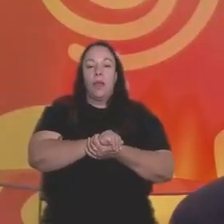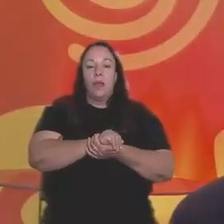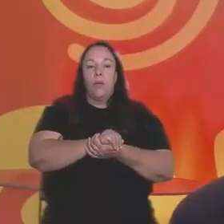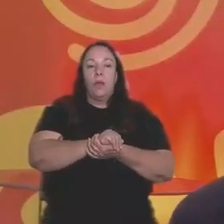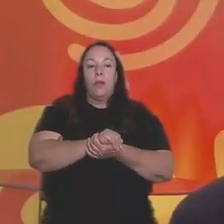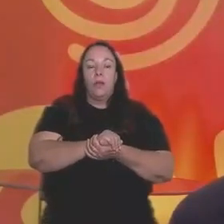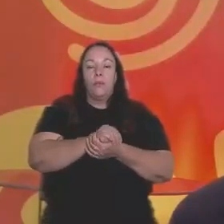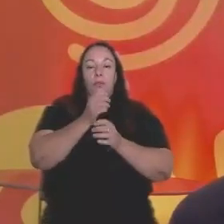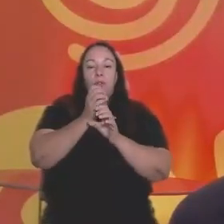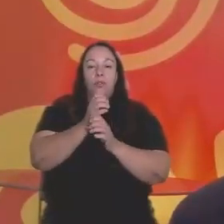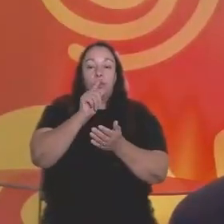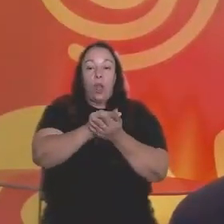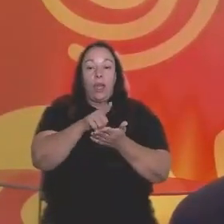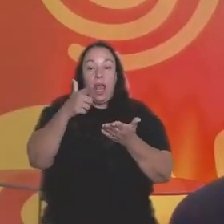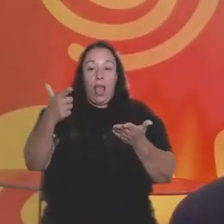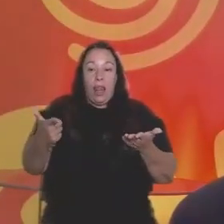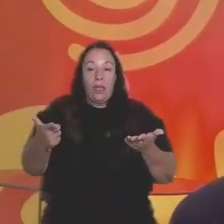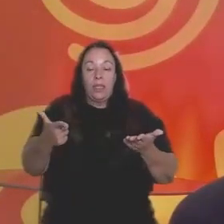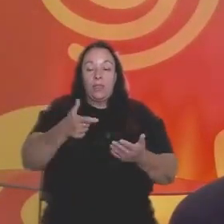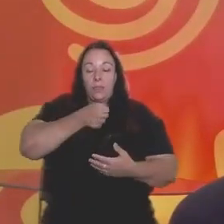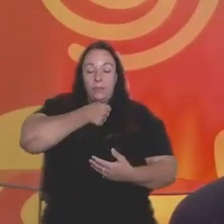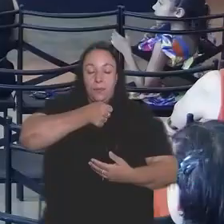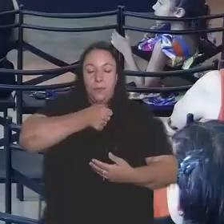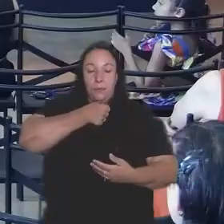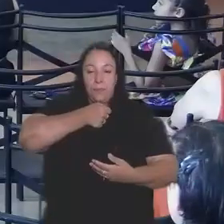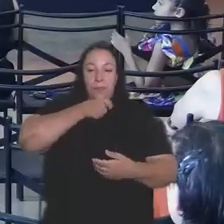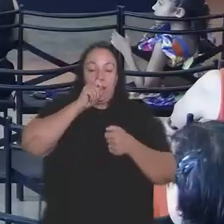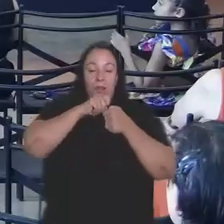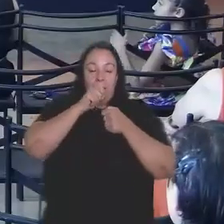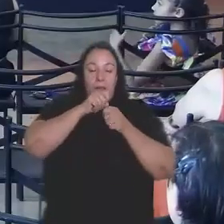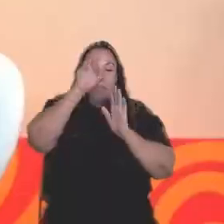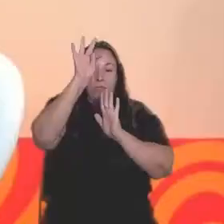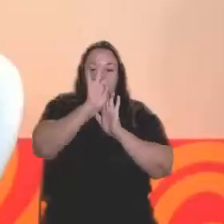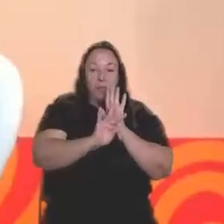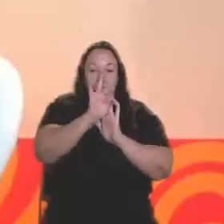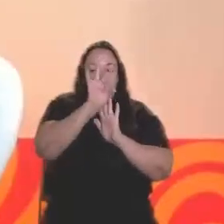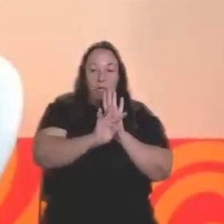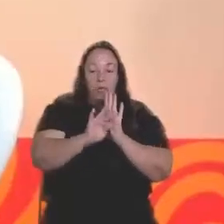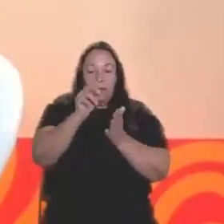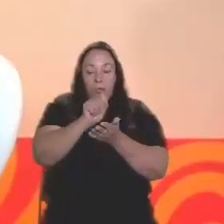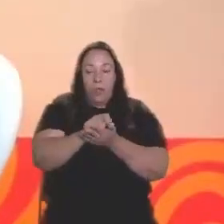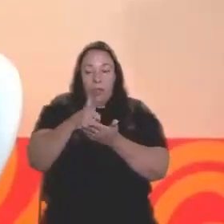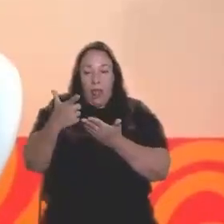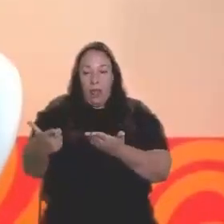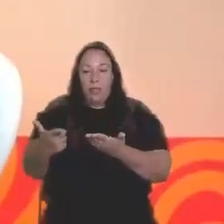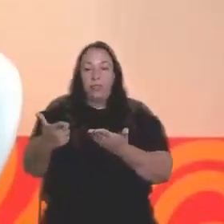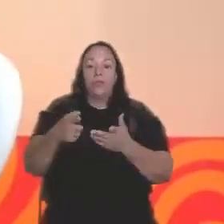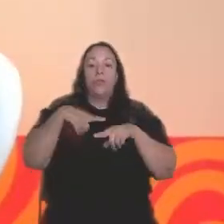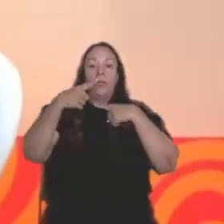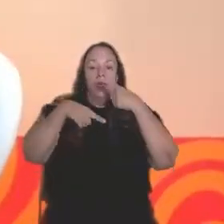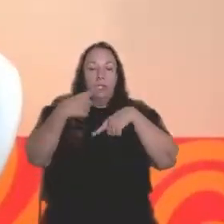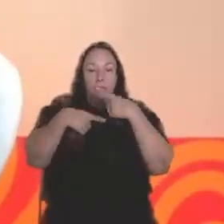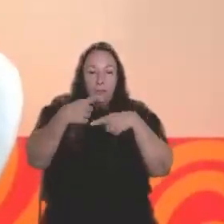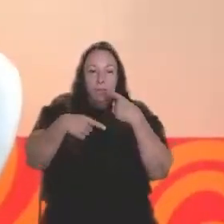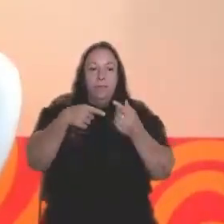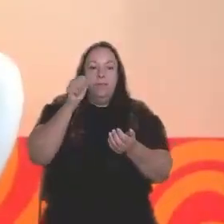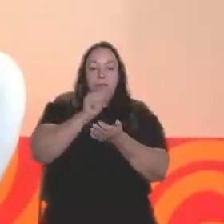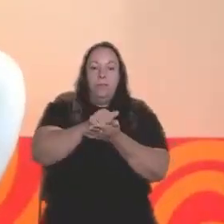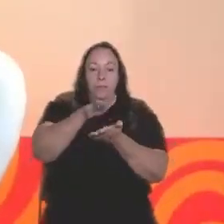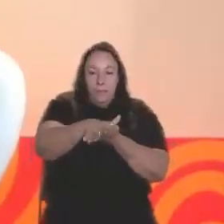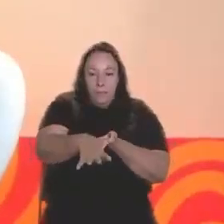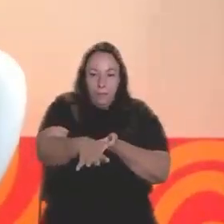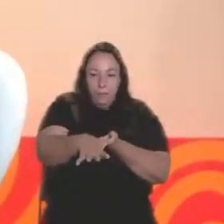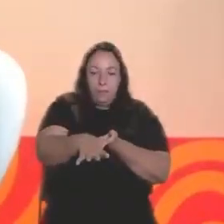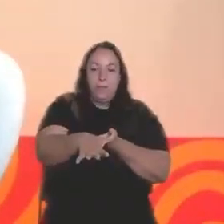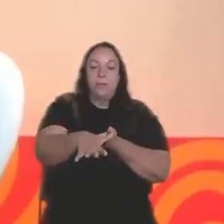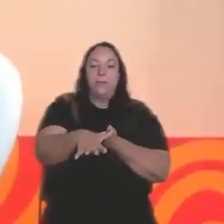jornalismo, e ali, dentro do jornalismo, fazendo os textos jornalísticos e depois, né, jornal impresso, rádio,